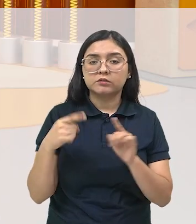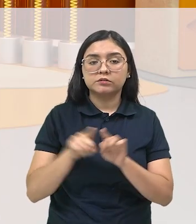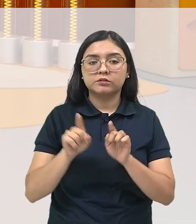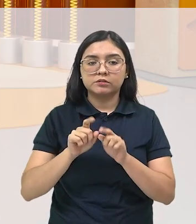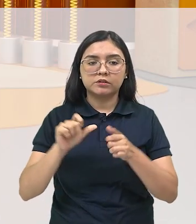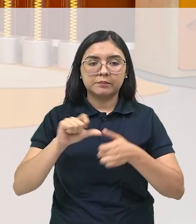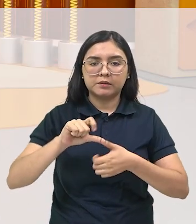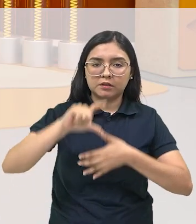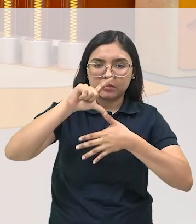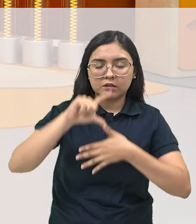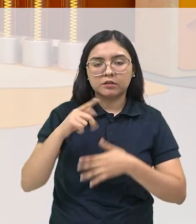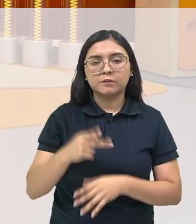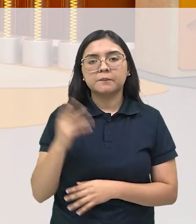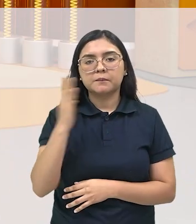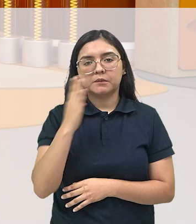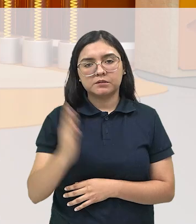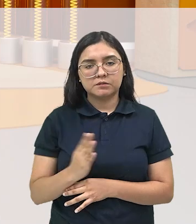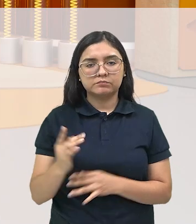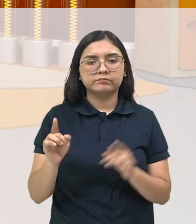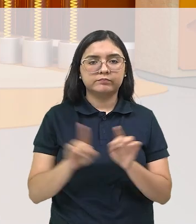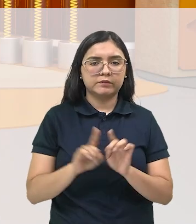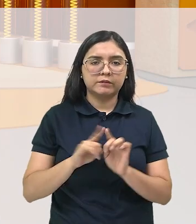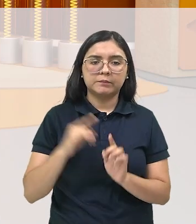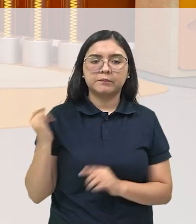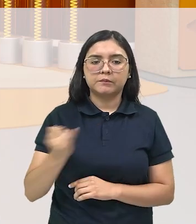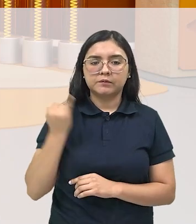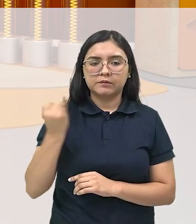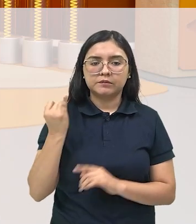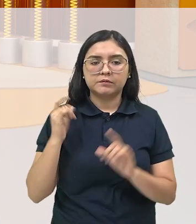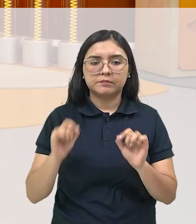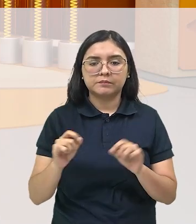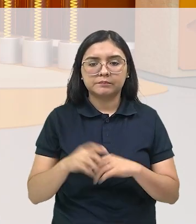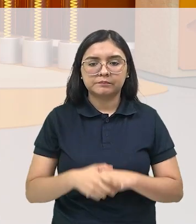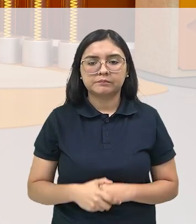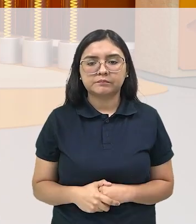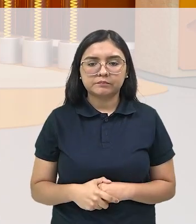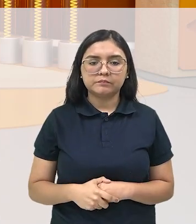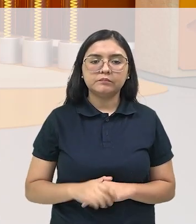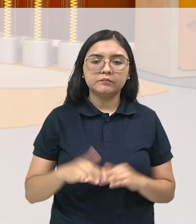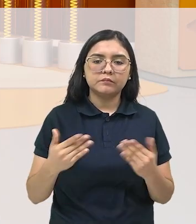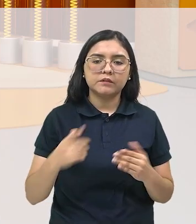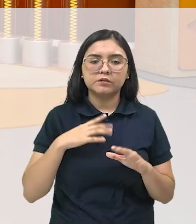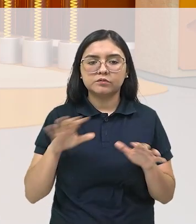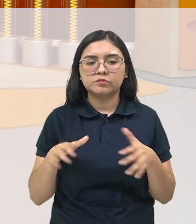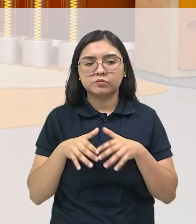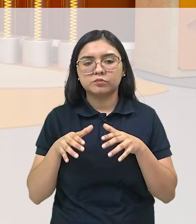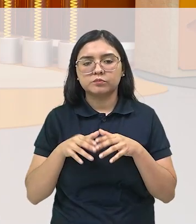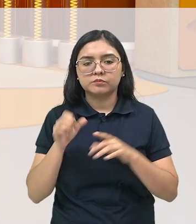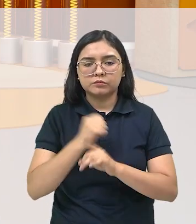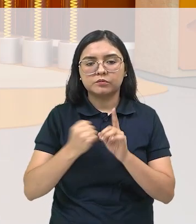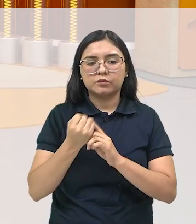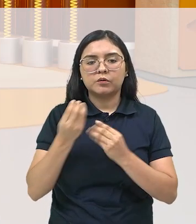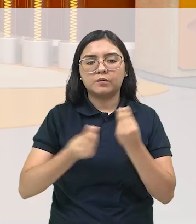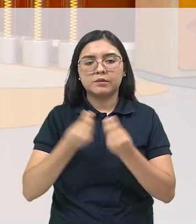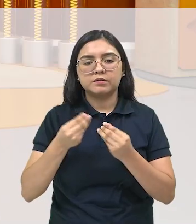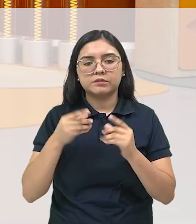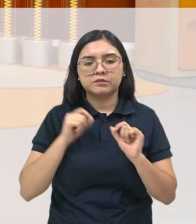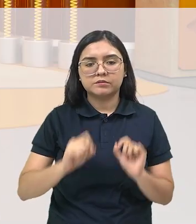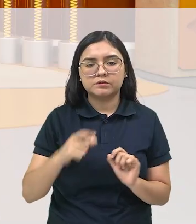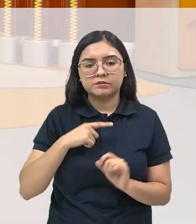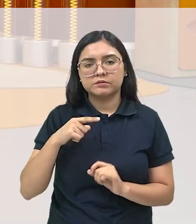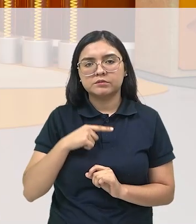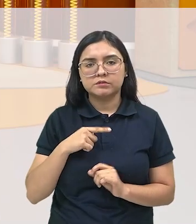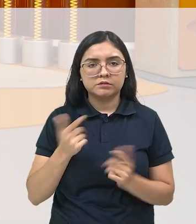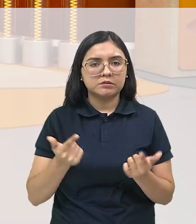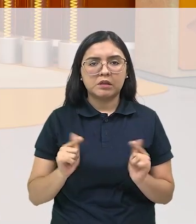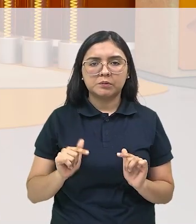América Latina, no Brasil. Tem sido muito importante também a busca, né, desses grupos sociais. Como é que eles atuam? Como é